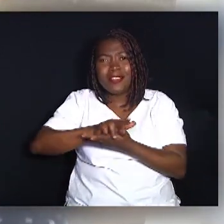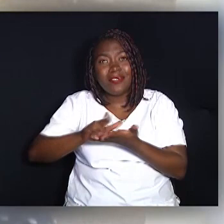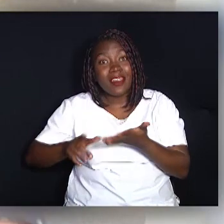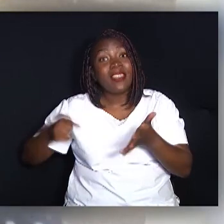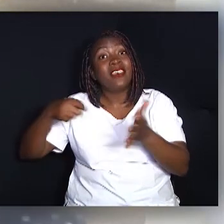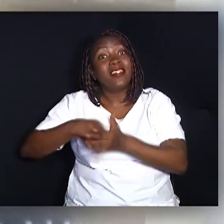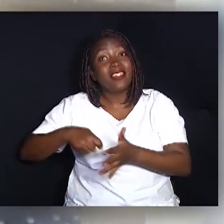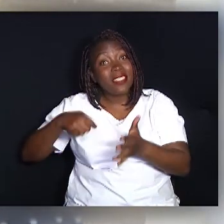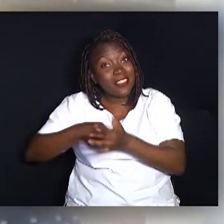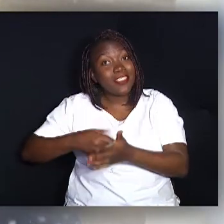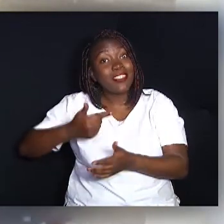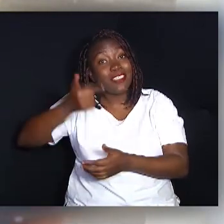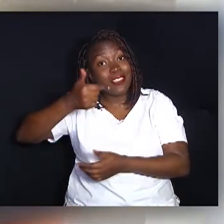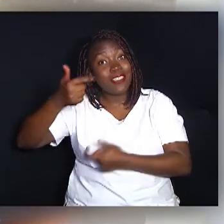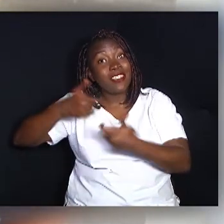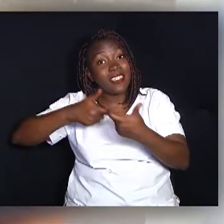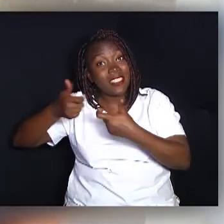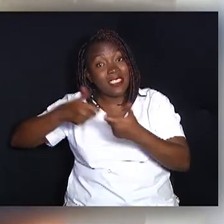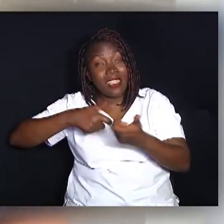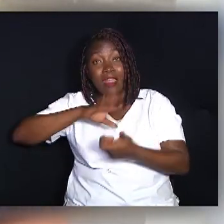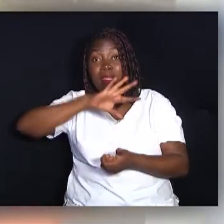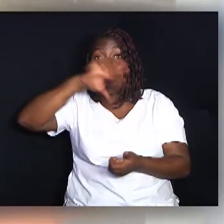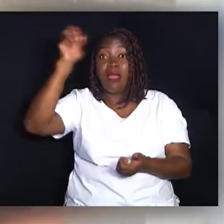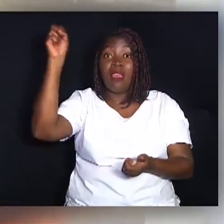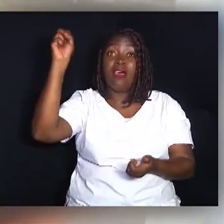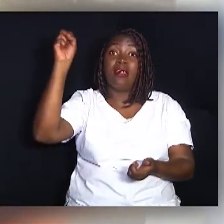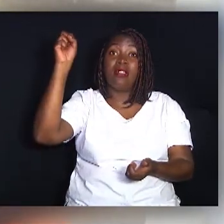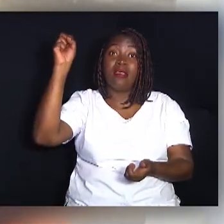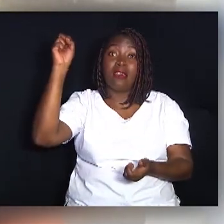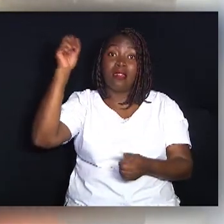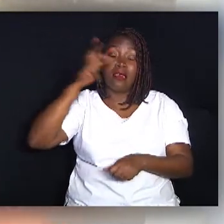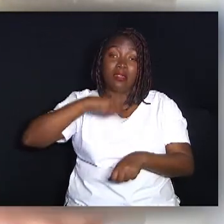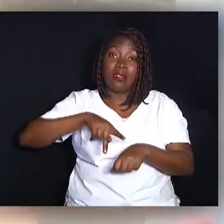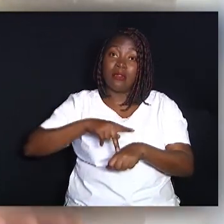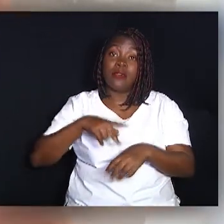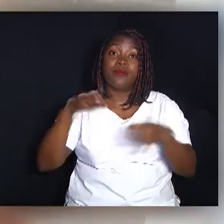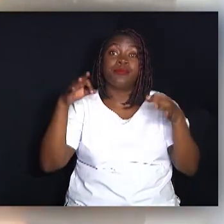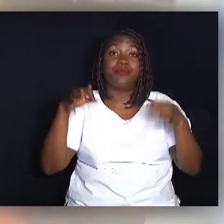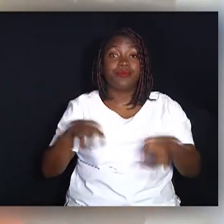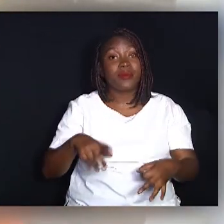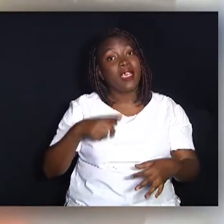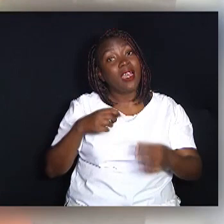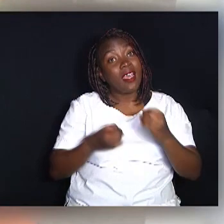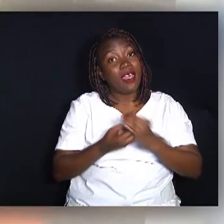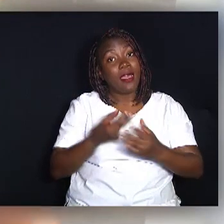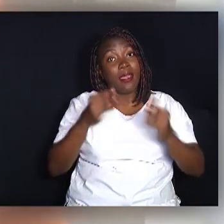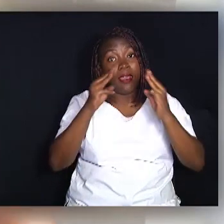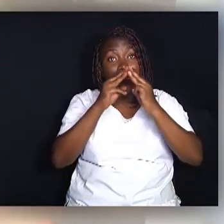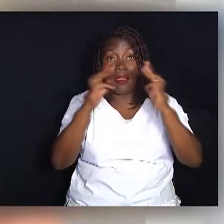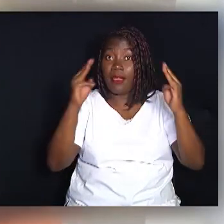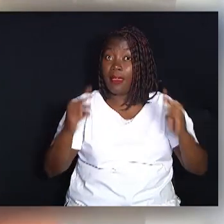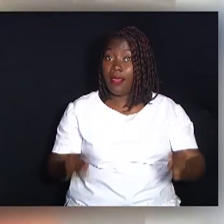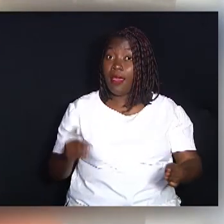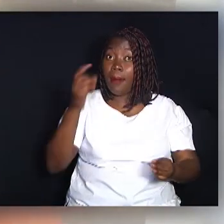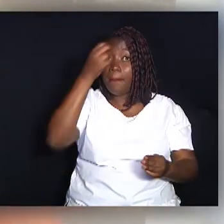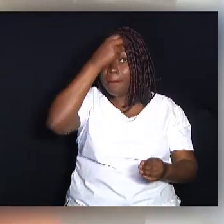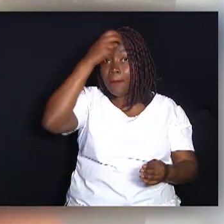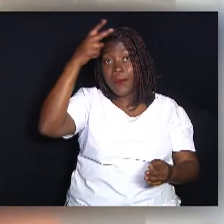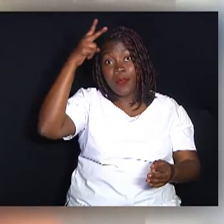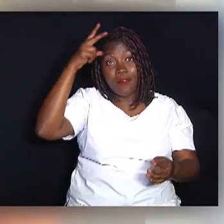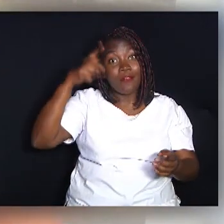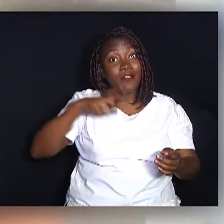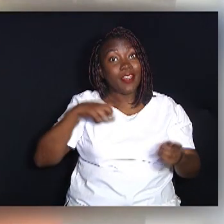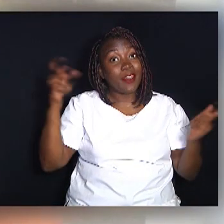Segunda Guerra, é uma heroína da pátria. Então, assim, nada mais justo que a gente tenha um memorial, e o prefeito Dário Saad tem essa